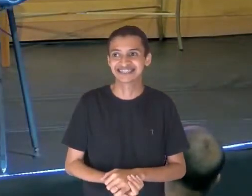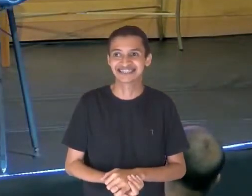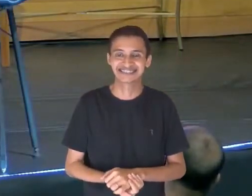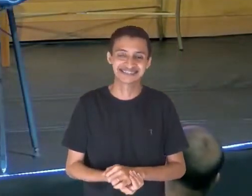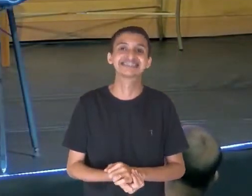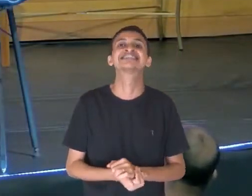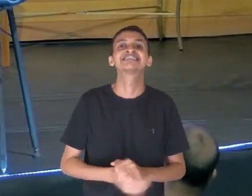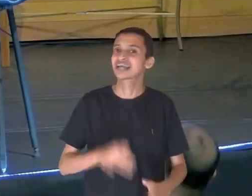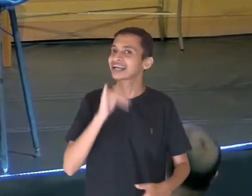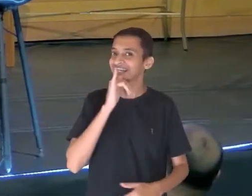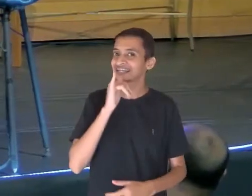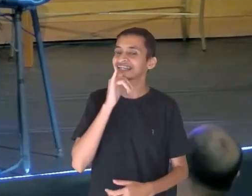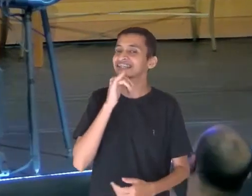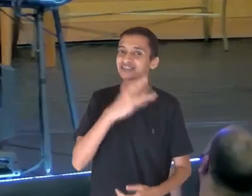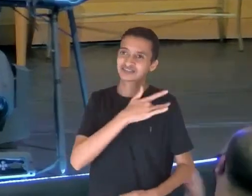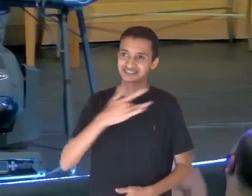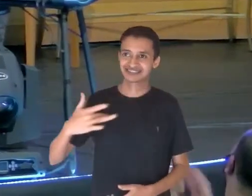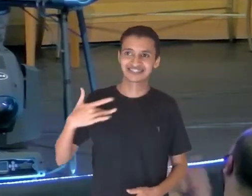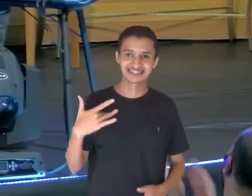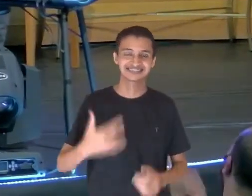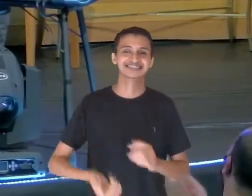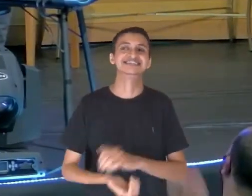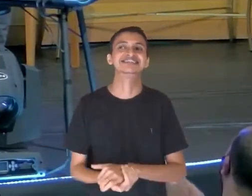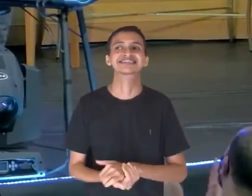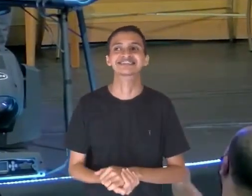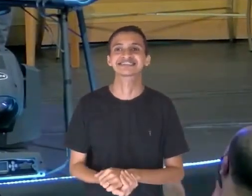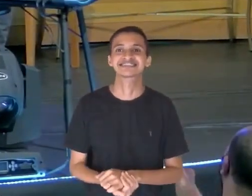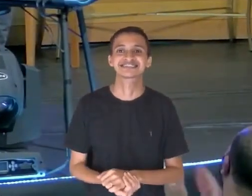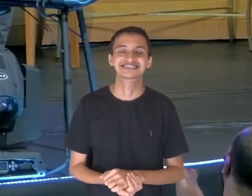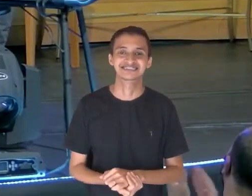Exemplo para a igreja, gente. Vai lá.